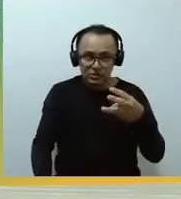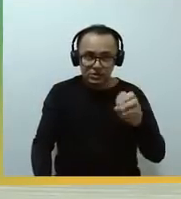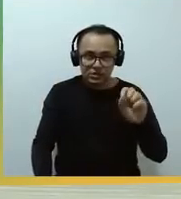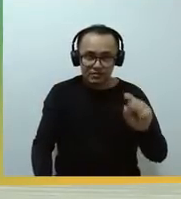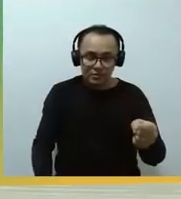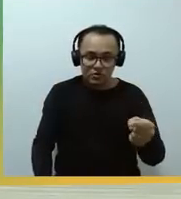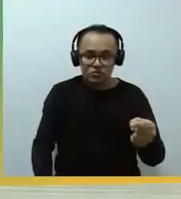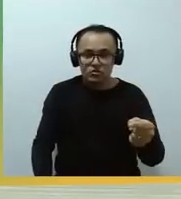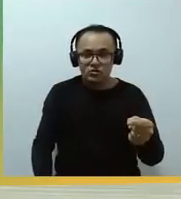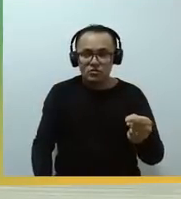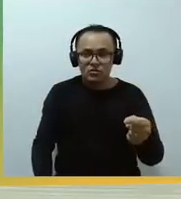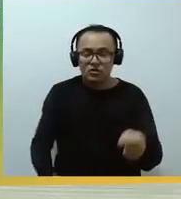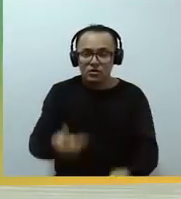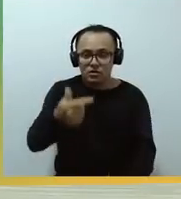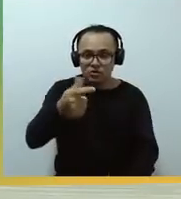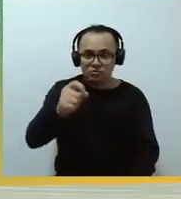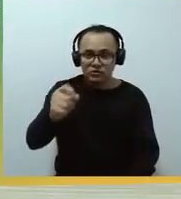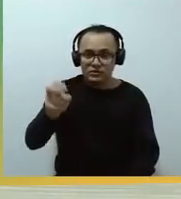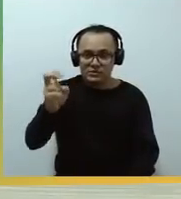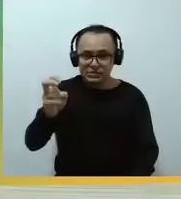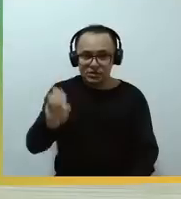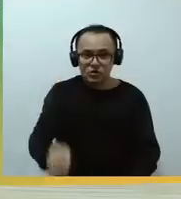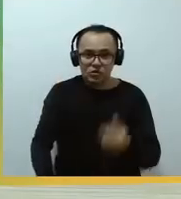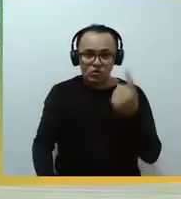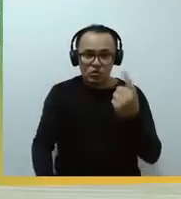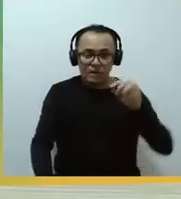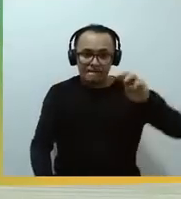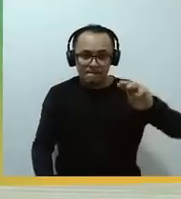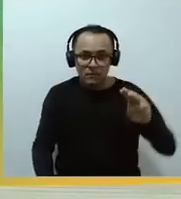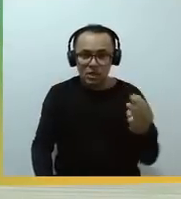R$ 230.812,31. Em 2005, ele saltou para